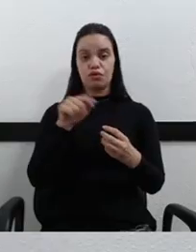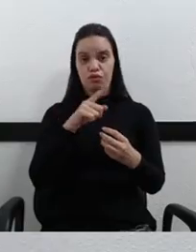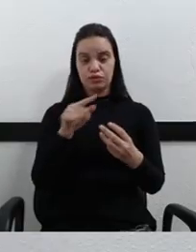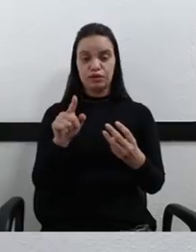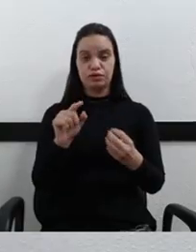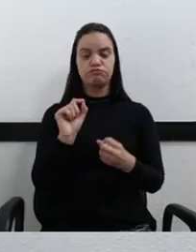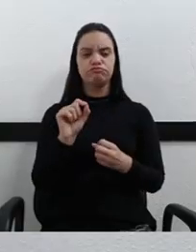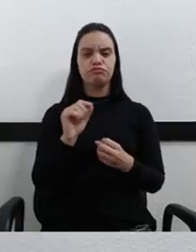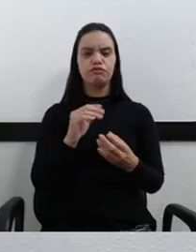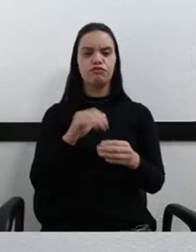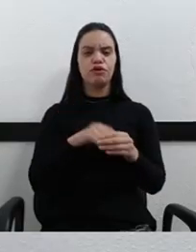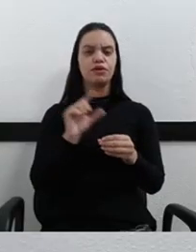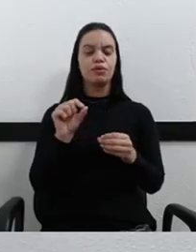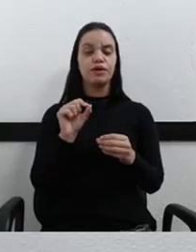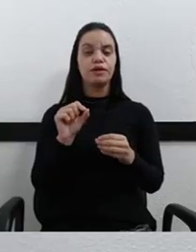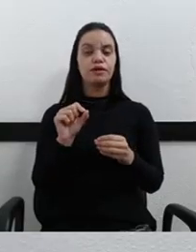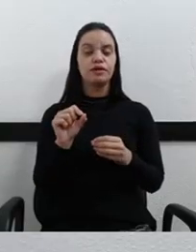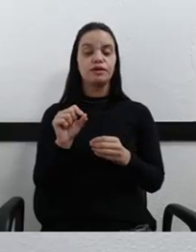Conselheiro Roque.